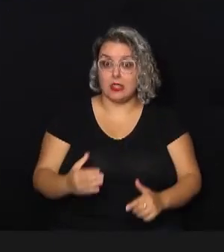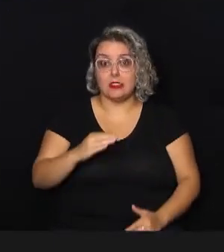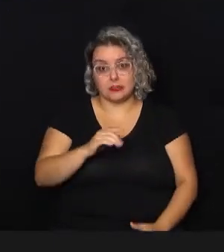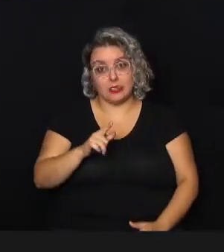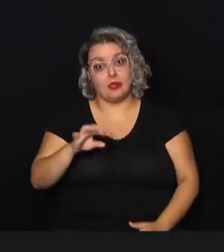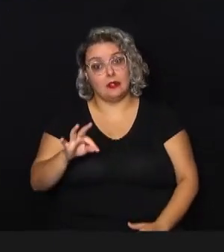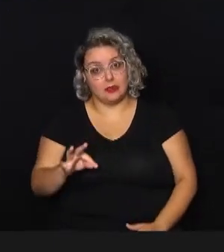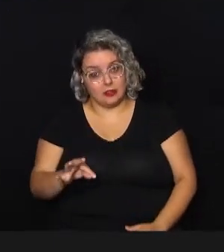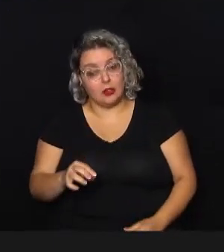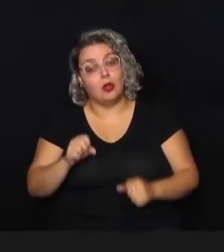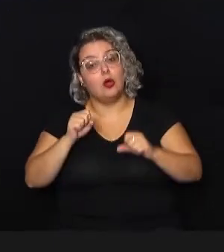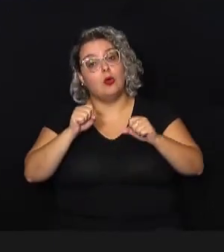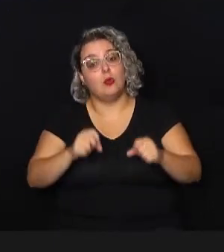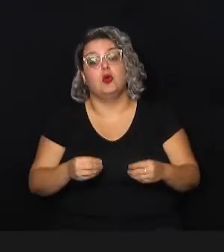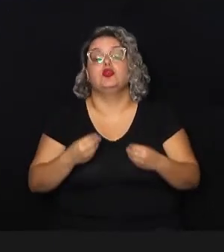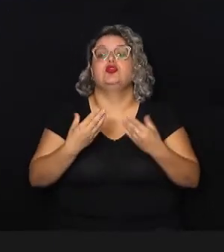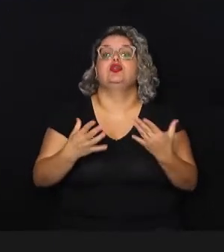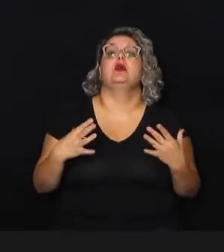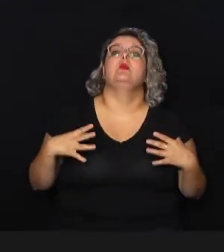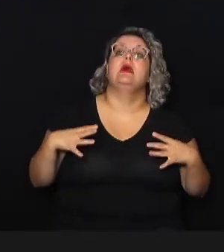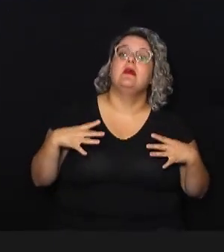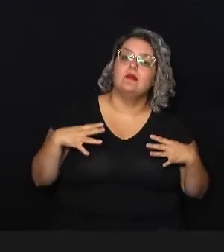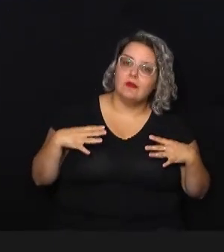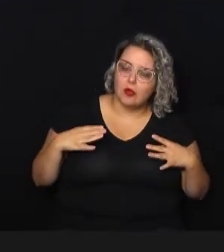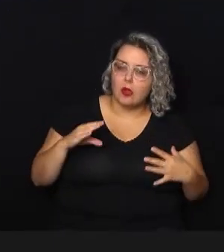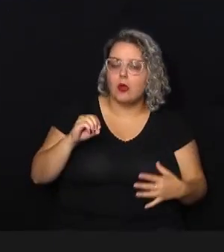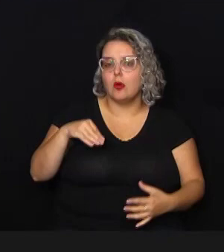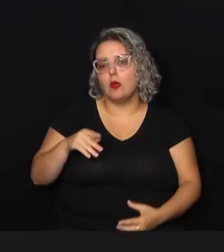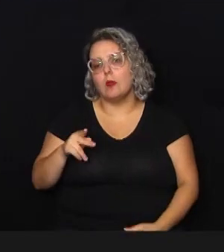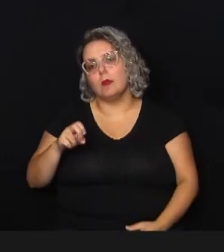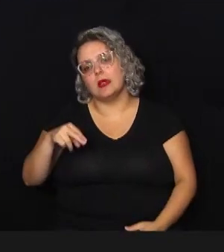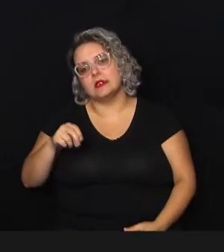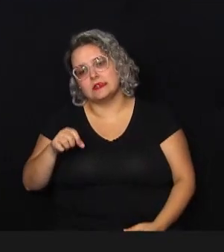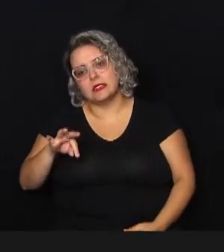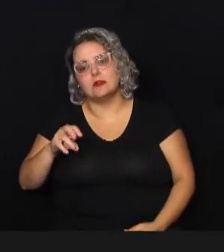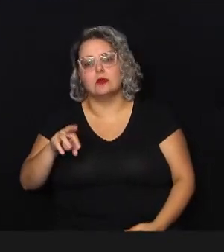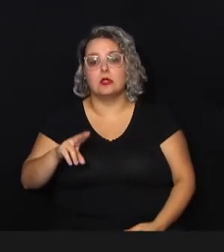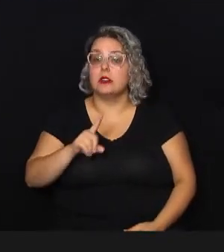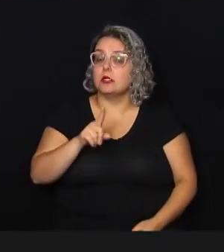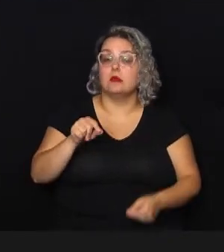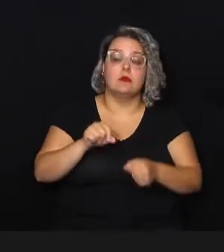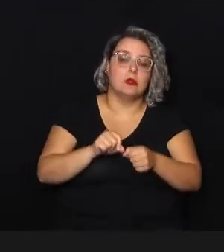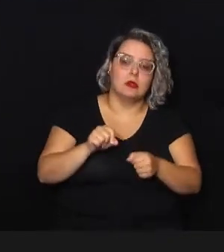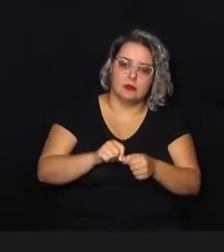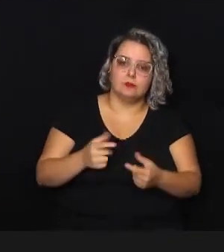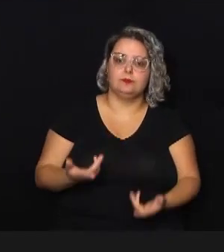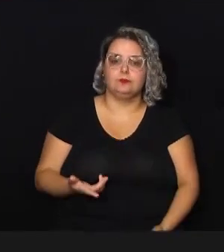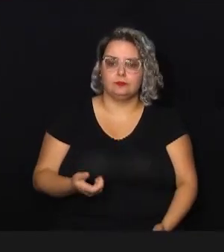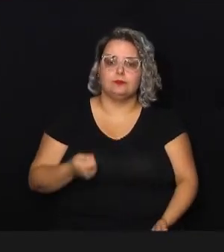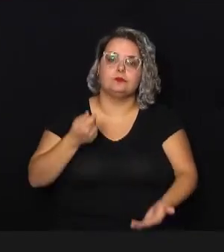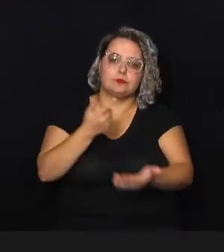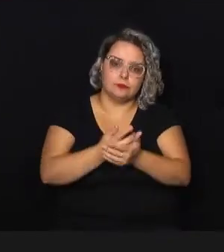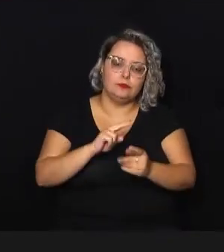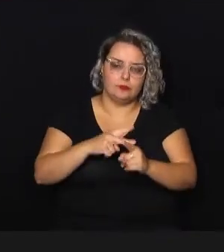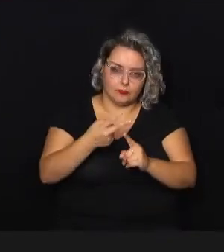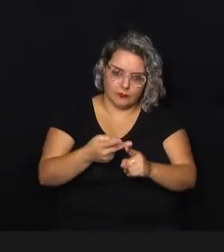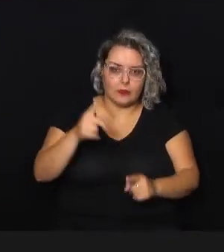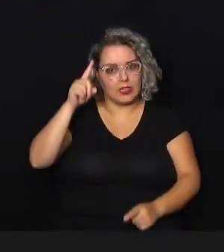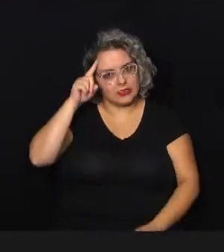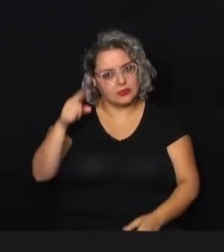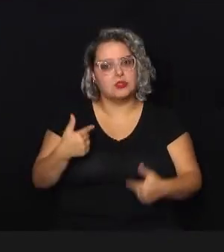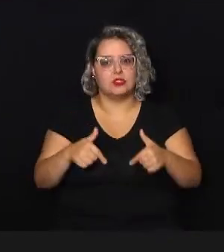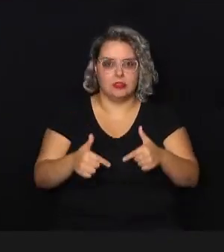pode conceder uma folga compensatória, não fazendo, ela deve sim remunerar em dobro, né, esse dia de